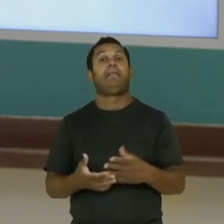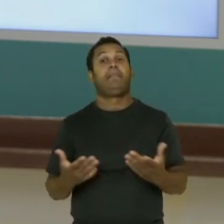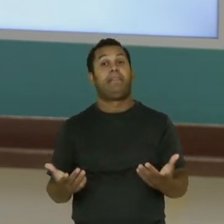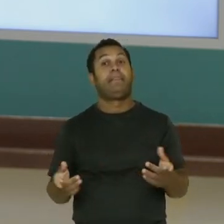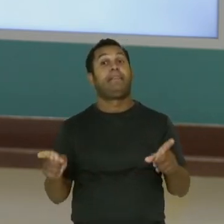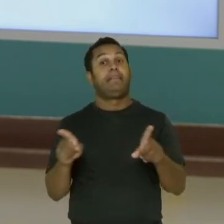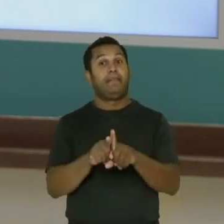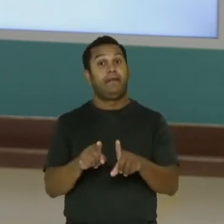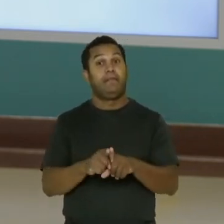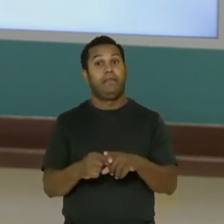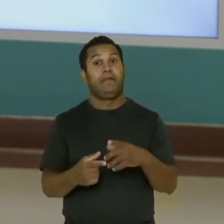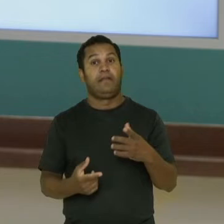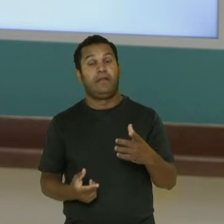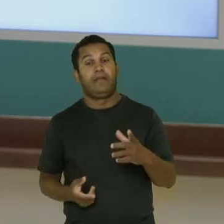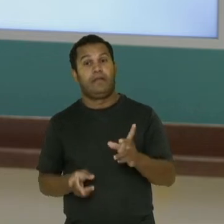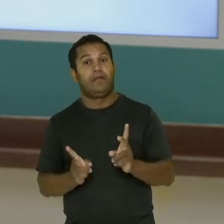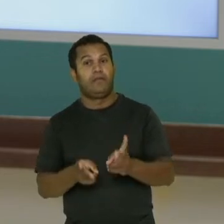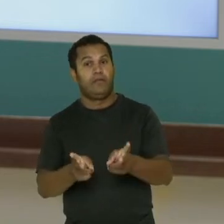mantém, né,